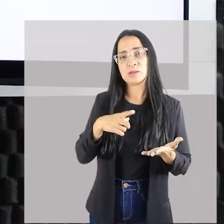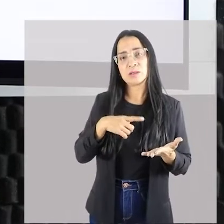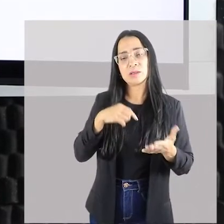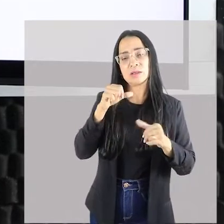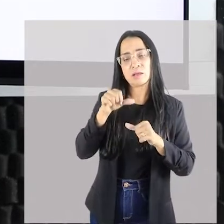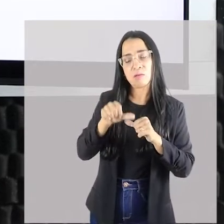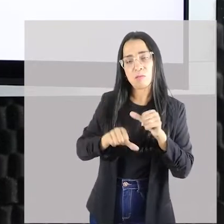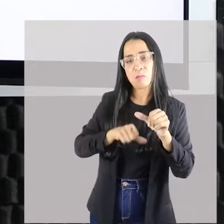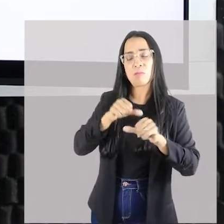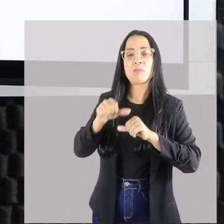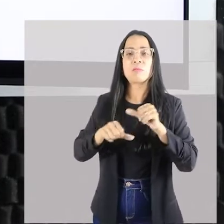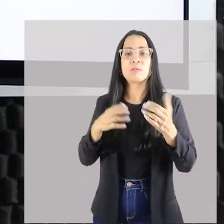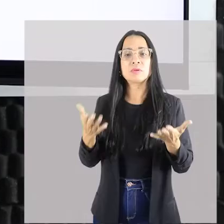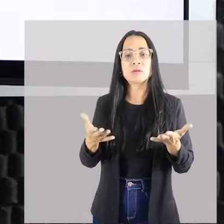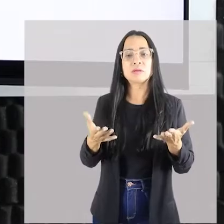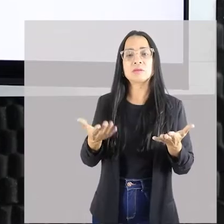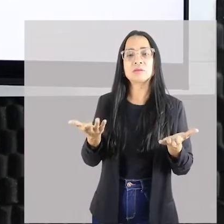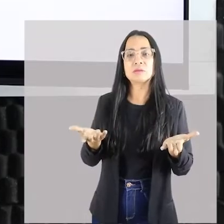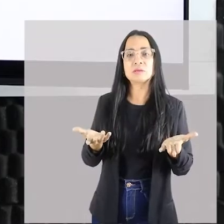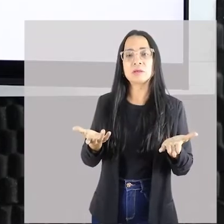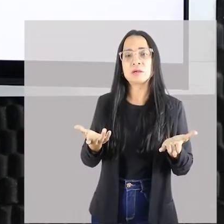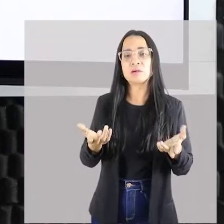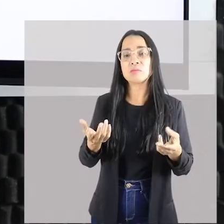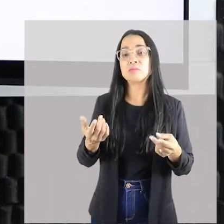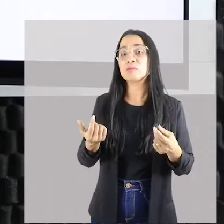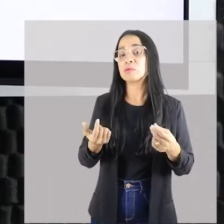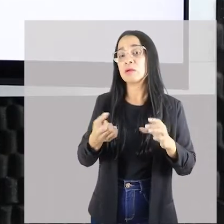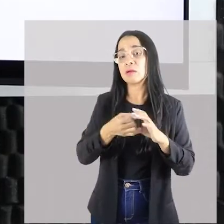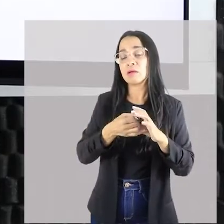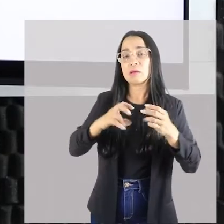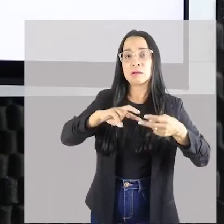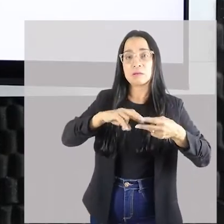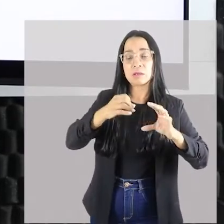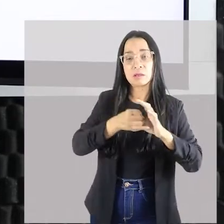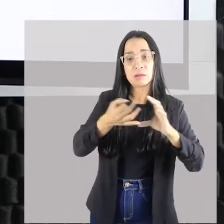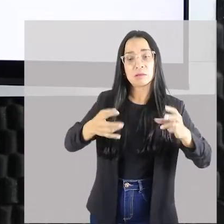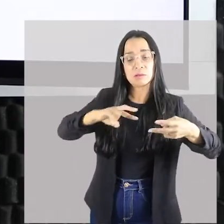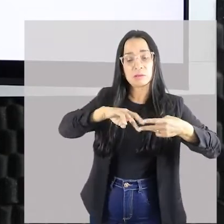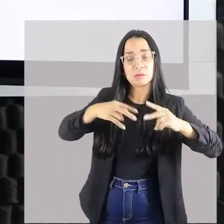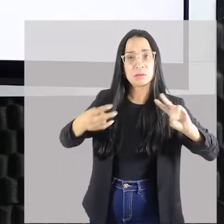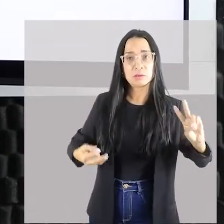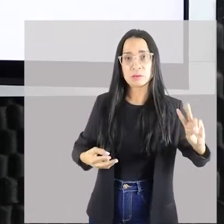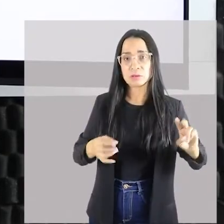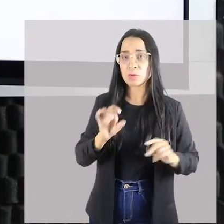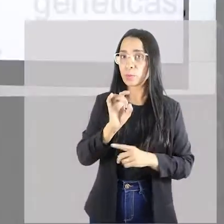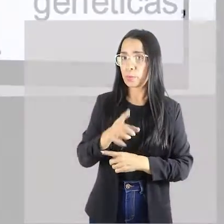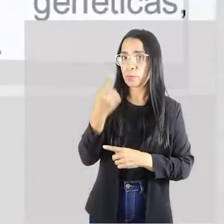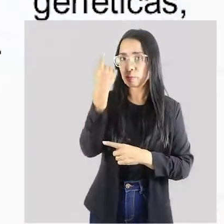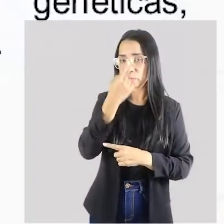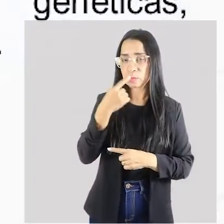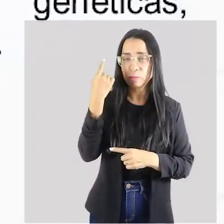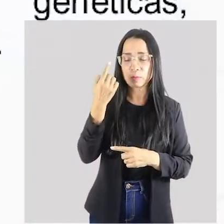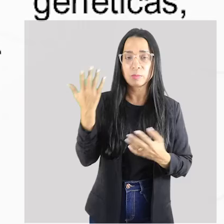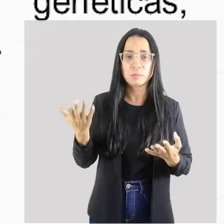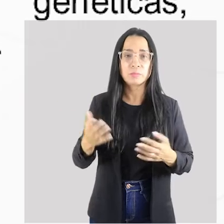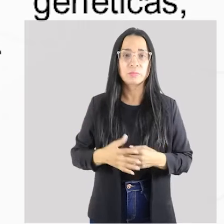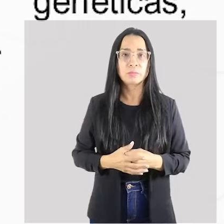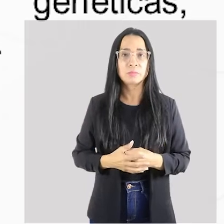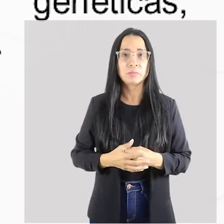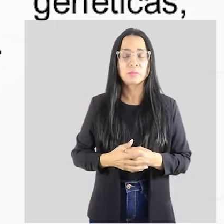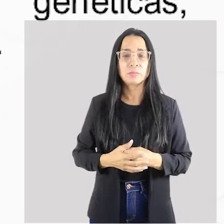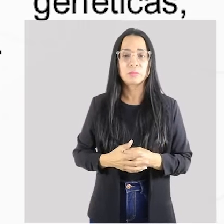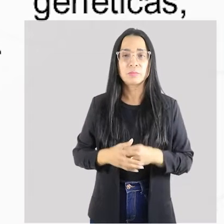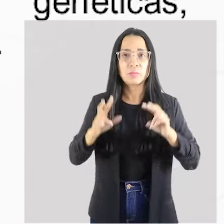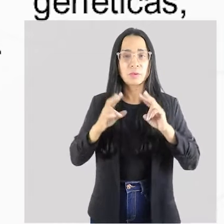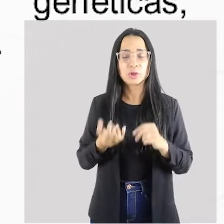uma alteração ali, né, do teu material genético, não somente do que eu olho externamente, tá bom? Bora lá.